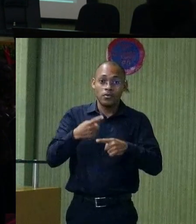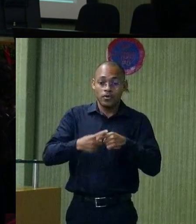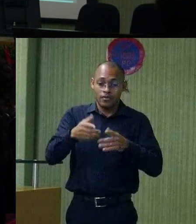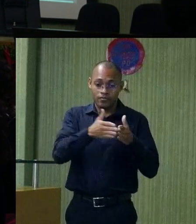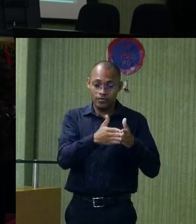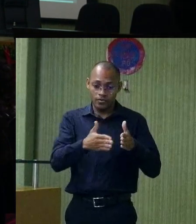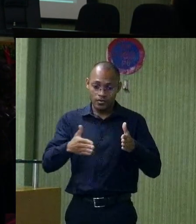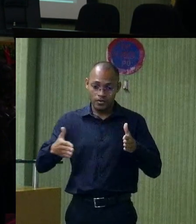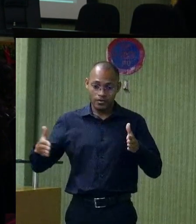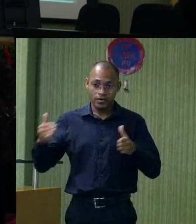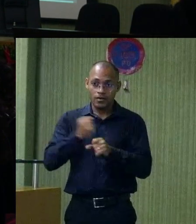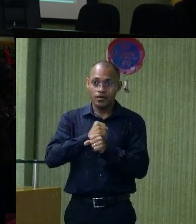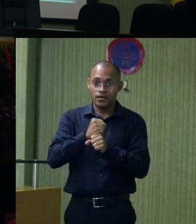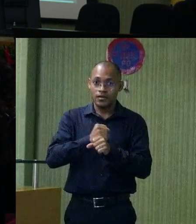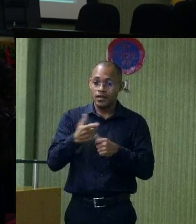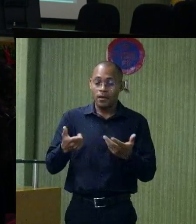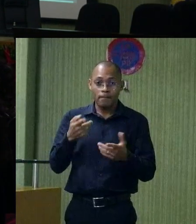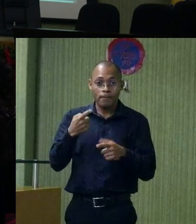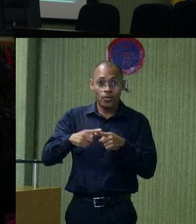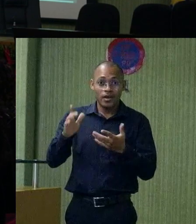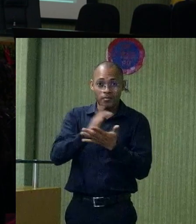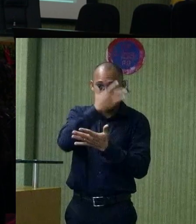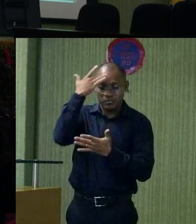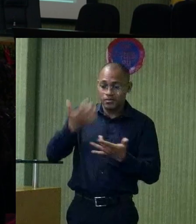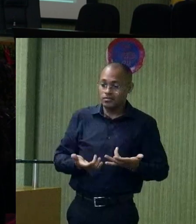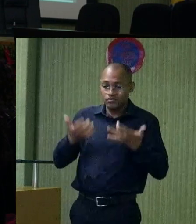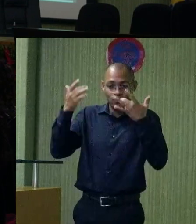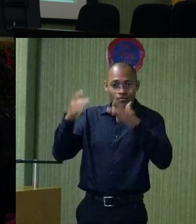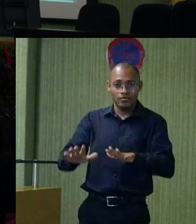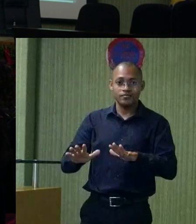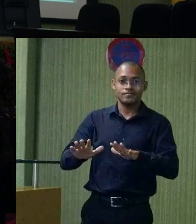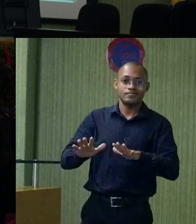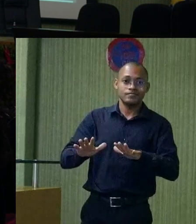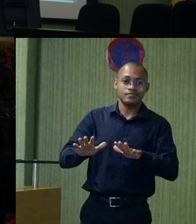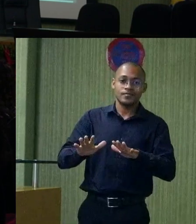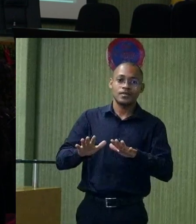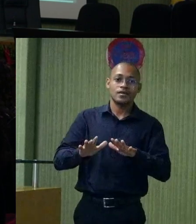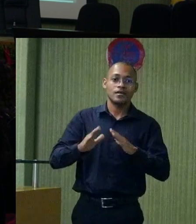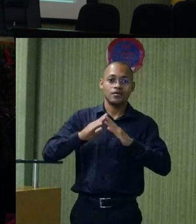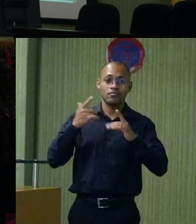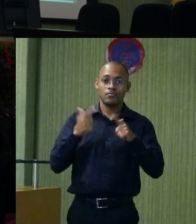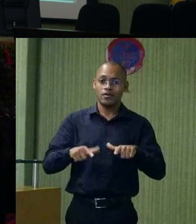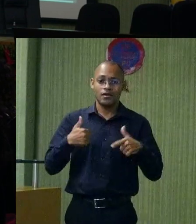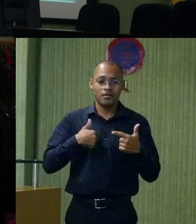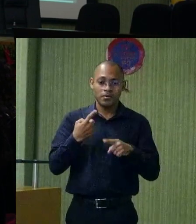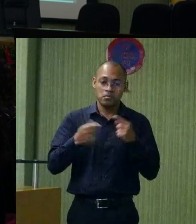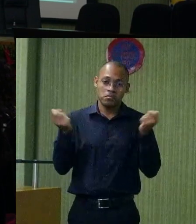letivo Elas não querem mais morar em regiões sujeitas ao